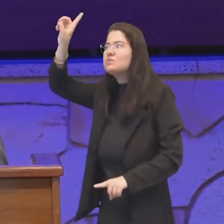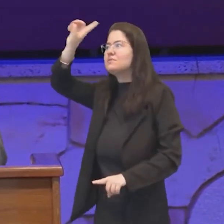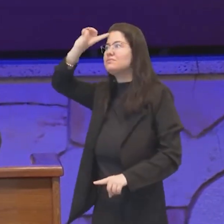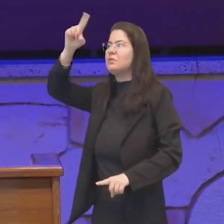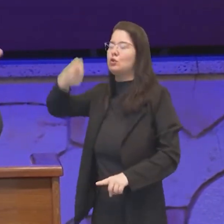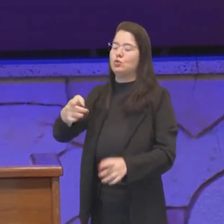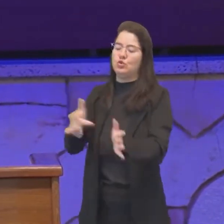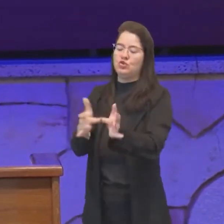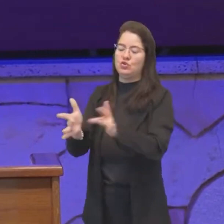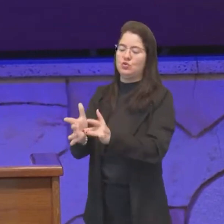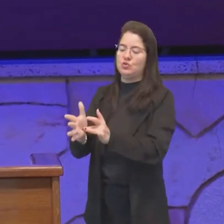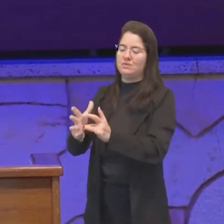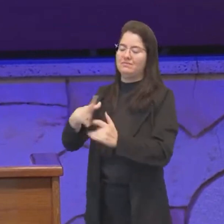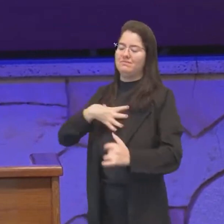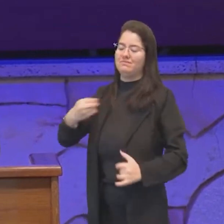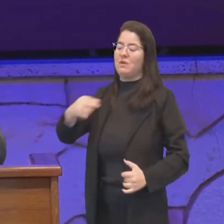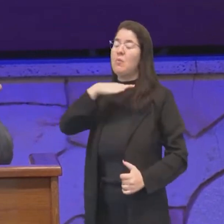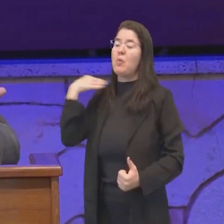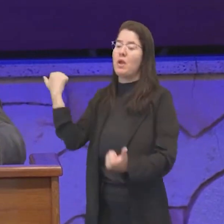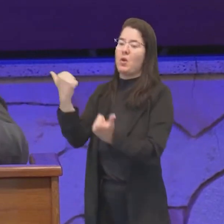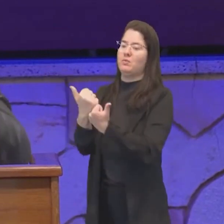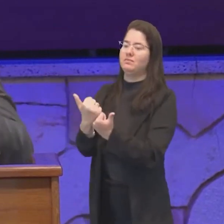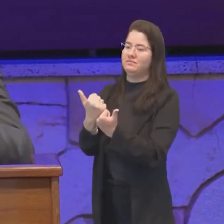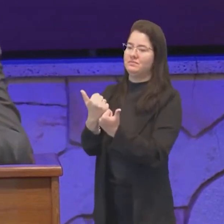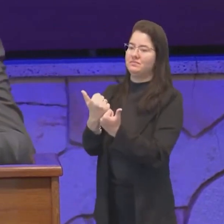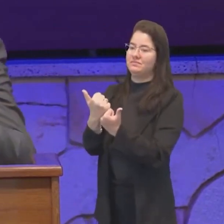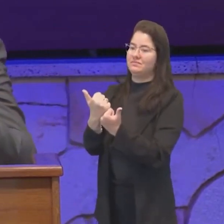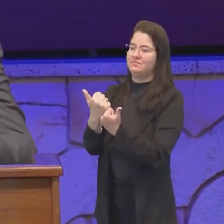Jesus Cristo, e o mérito é dele,